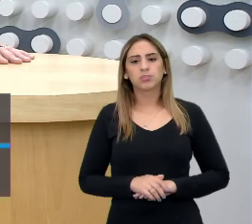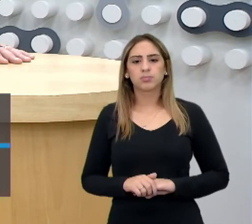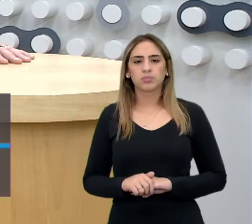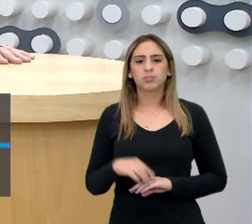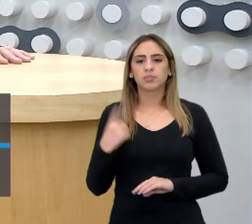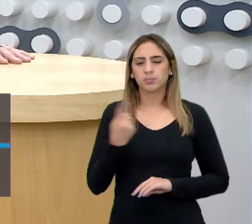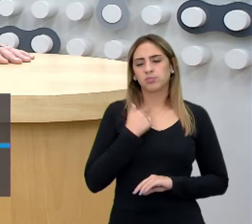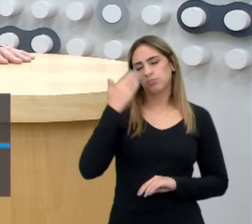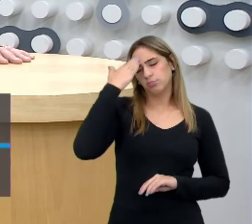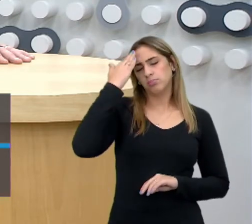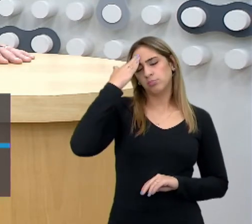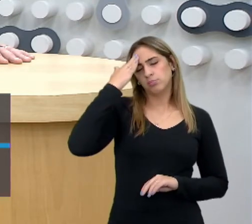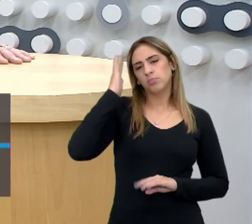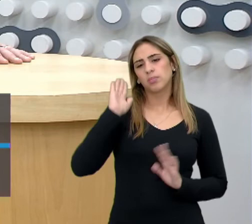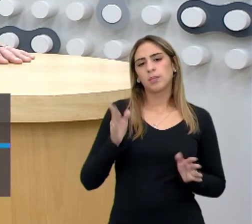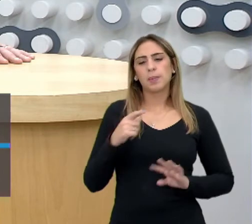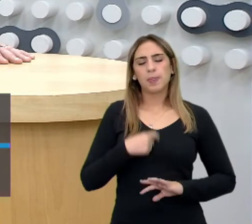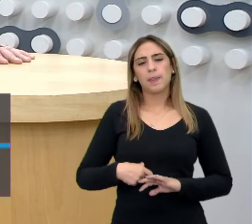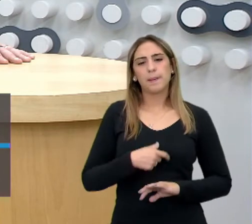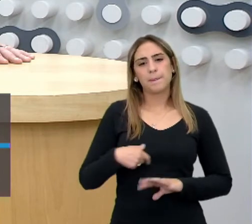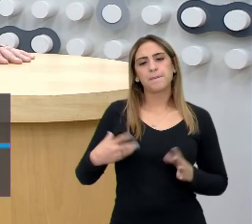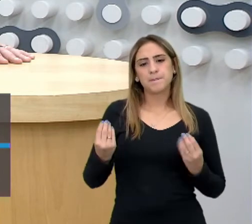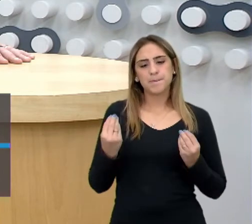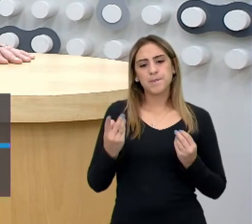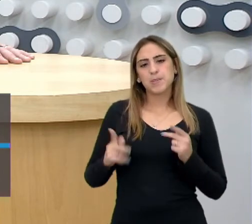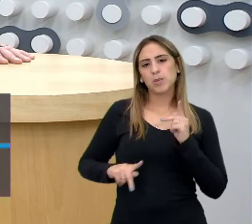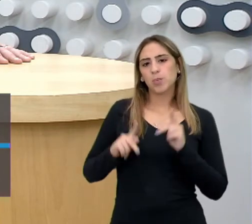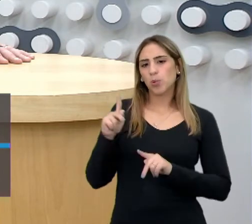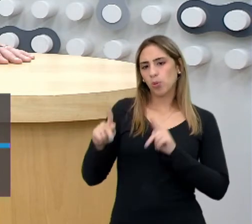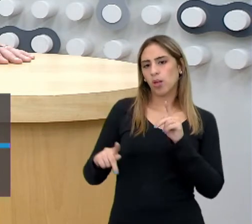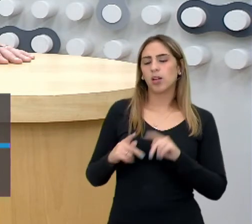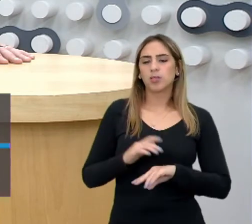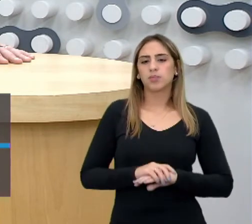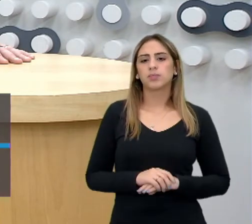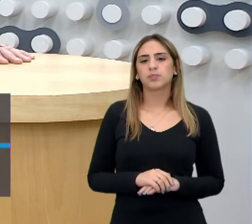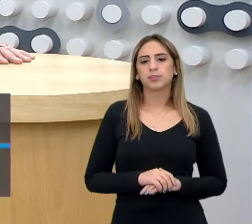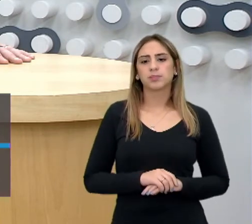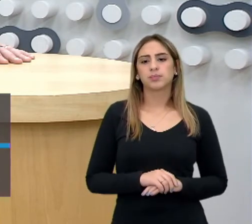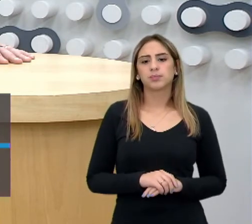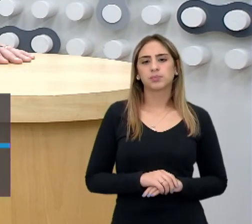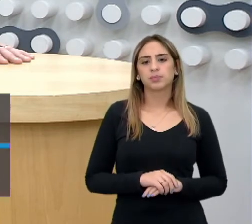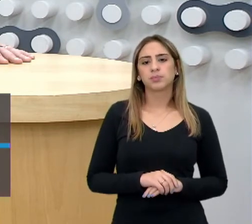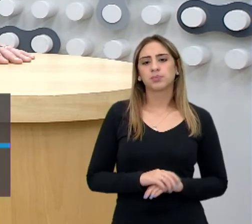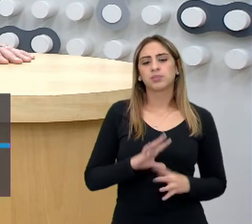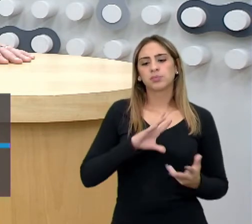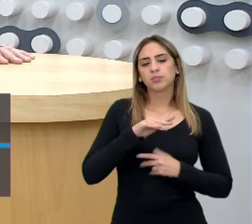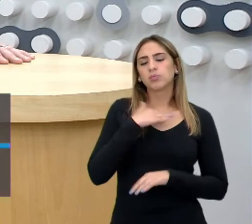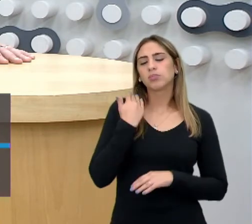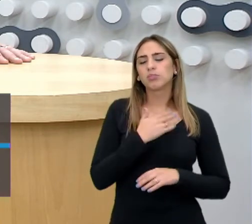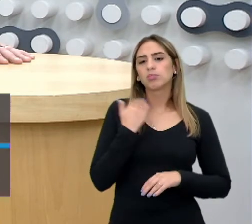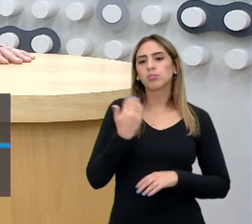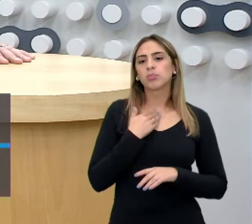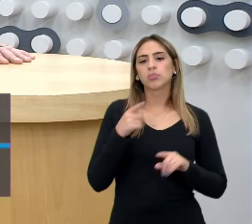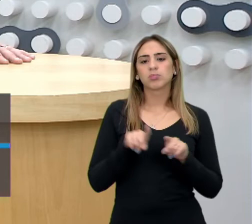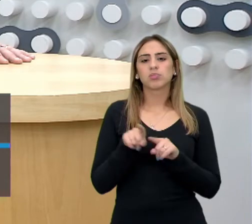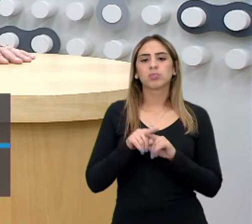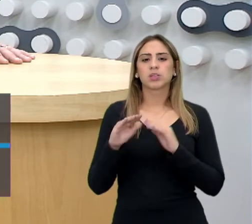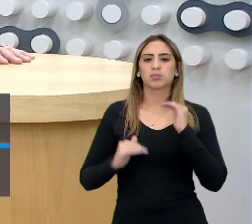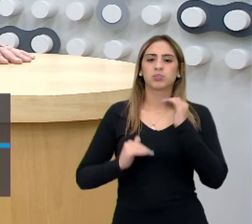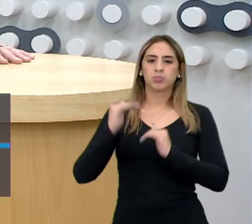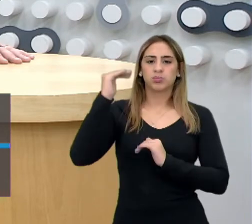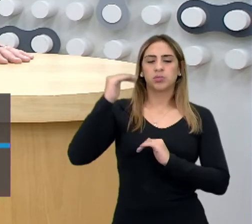gente sabe que a China é bastante populosa, né? Então, né, os números de mortes também vão ser